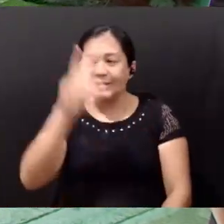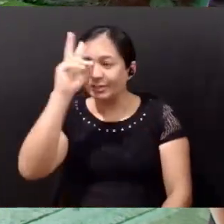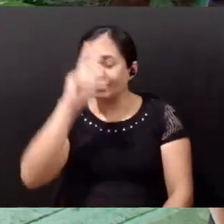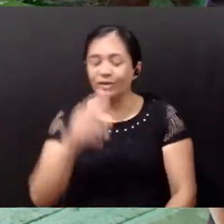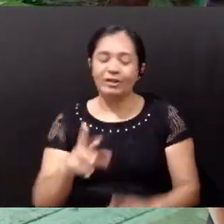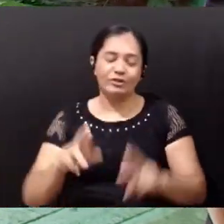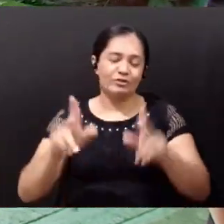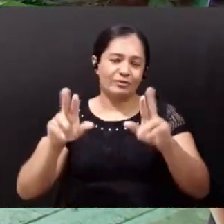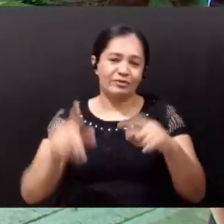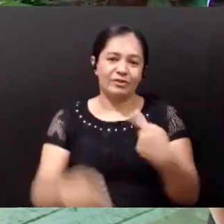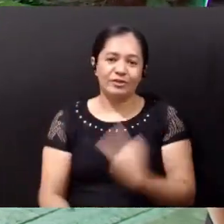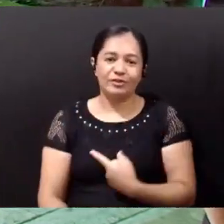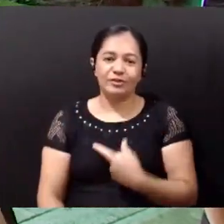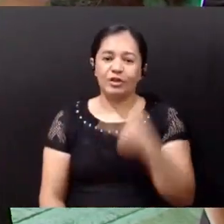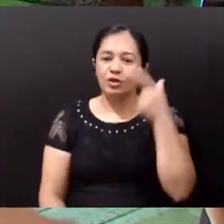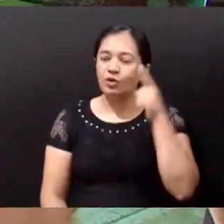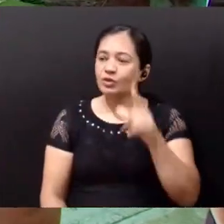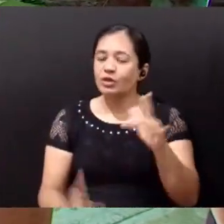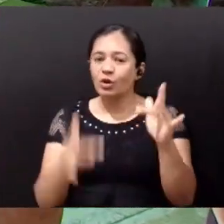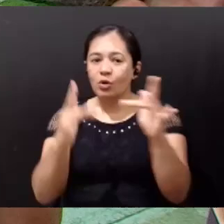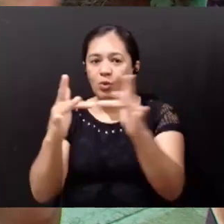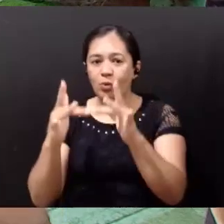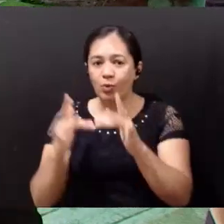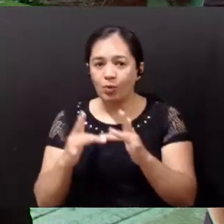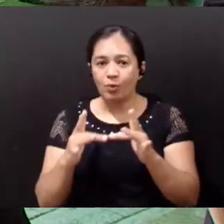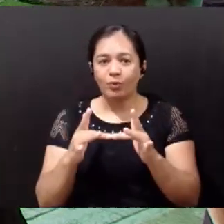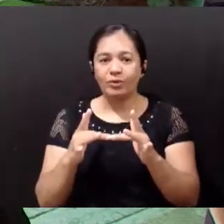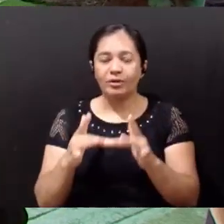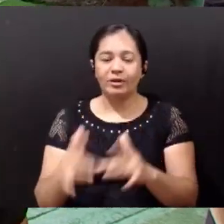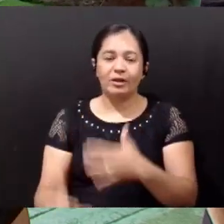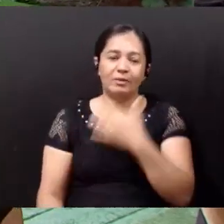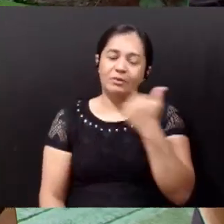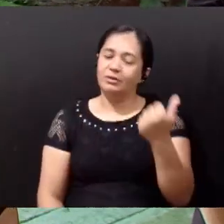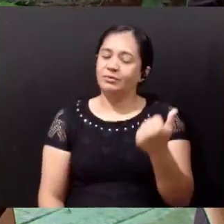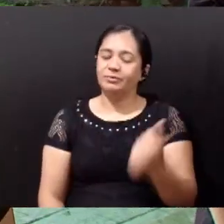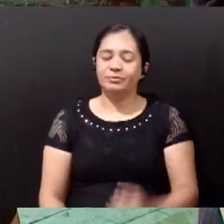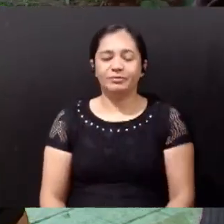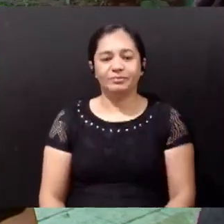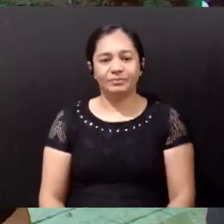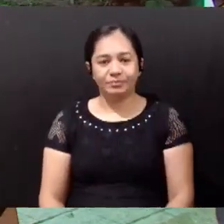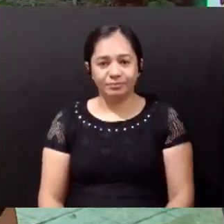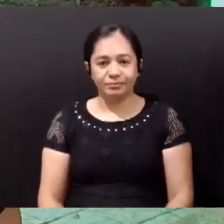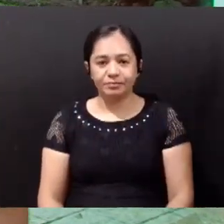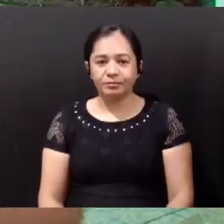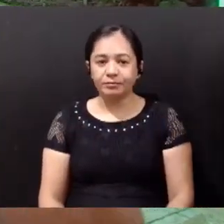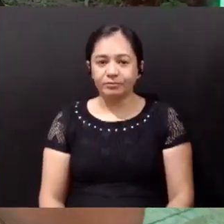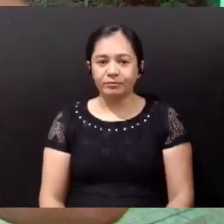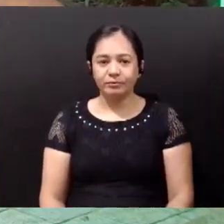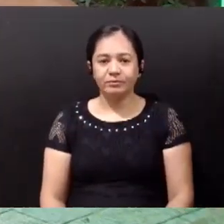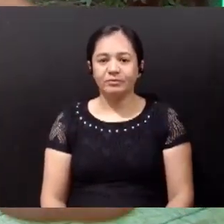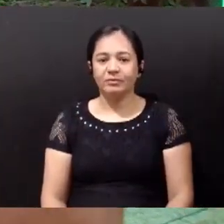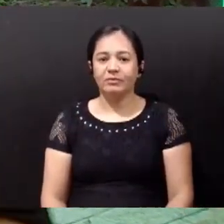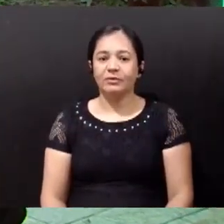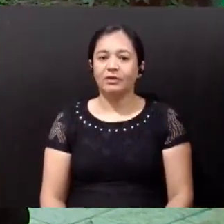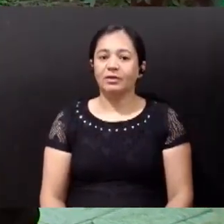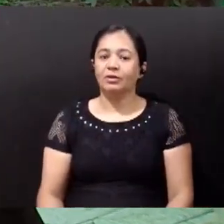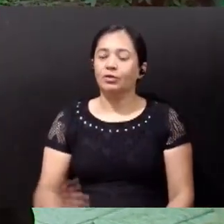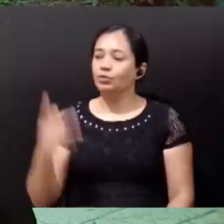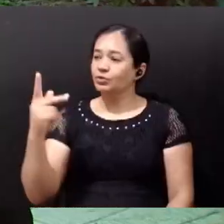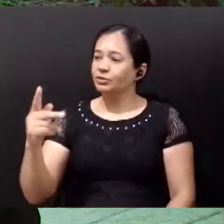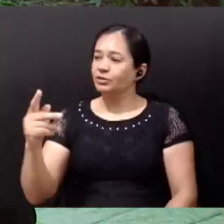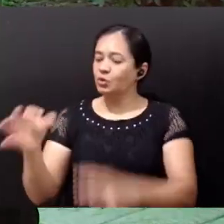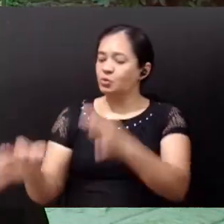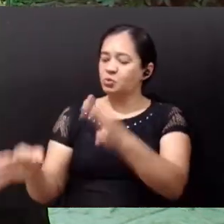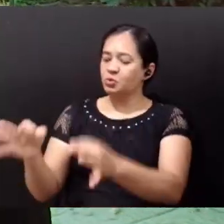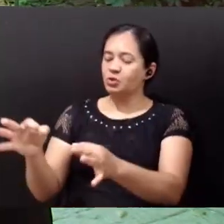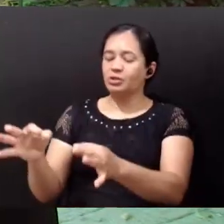ter contato com eles é a melhor coisa que tem, entendeu? É se desprender do seu próprio julgamento para entender o outro,